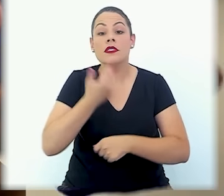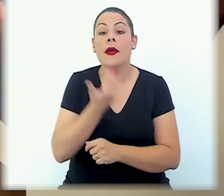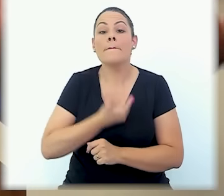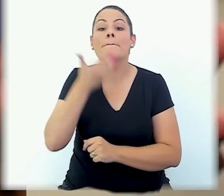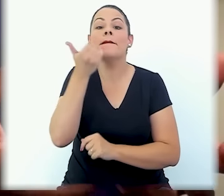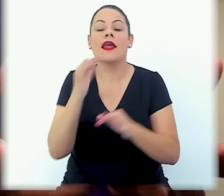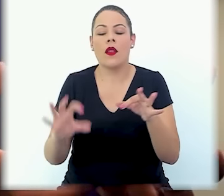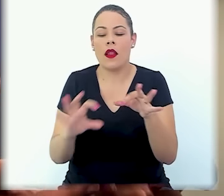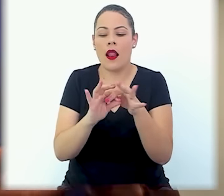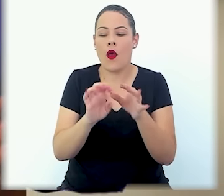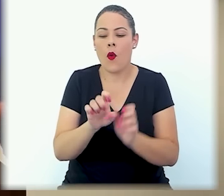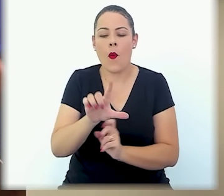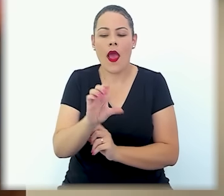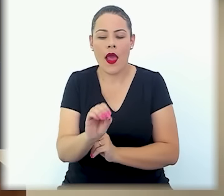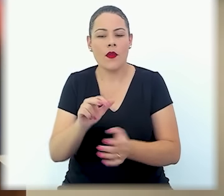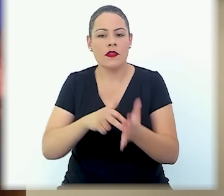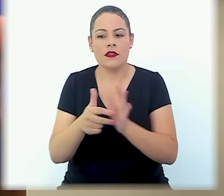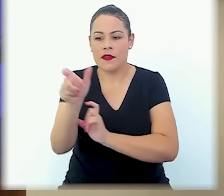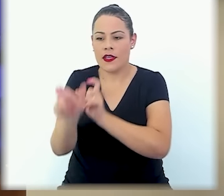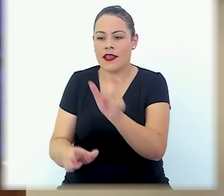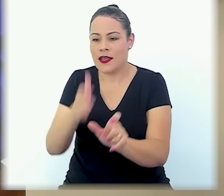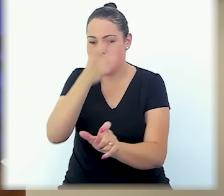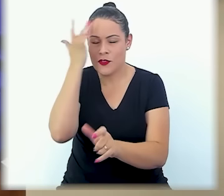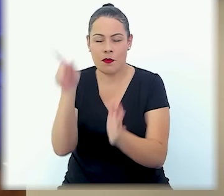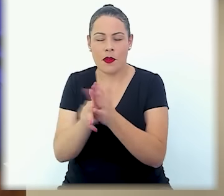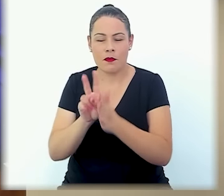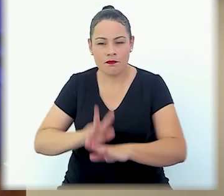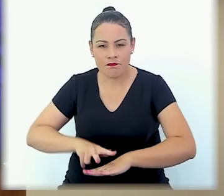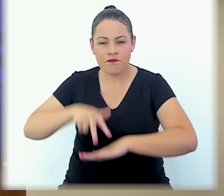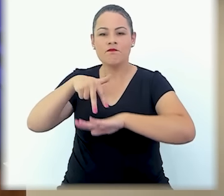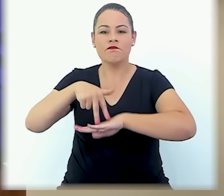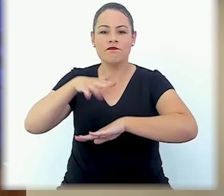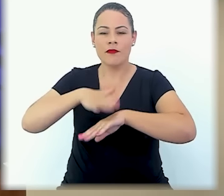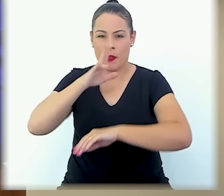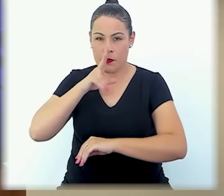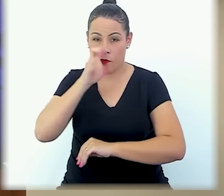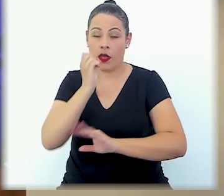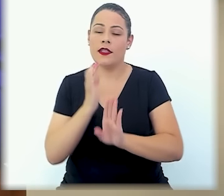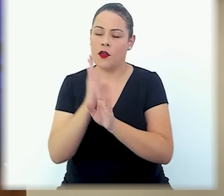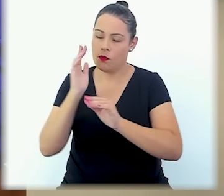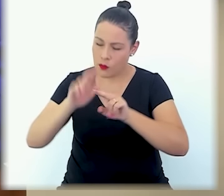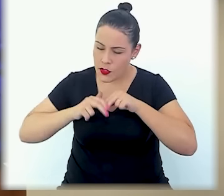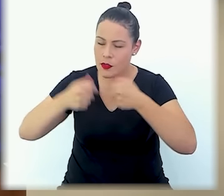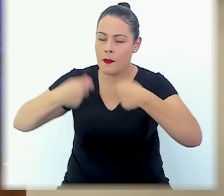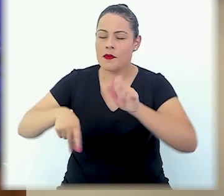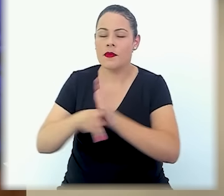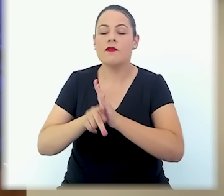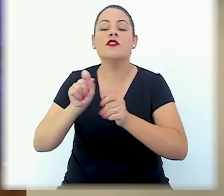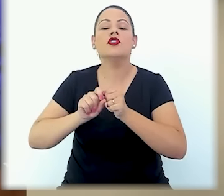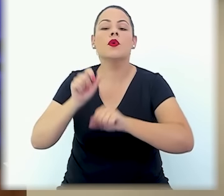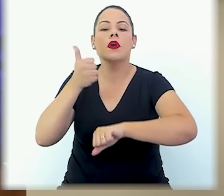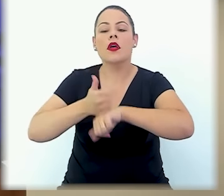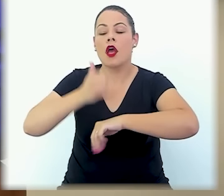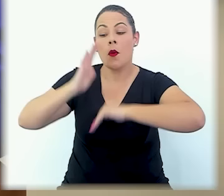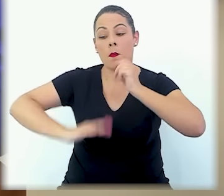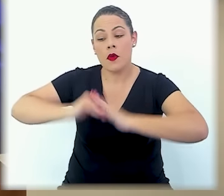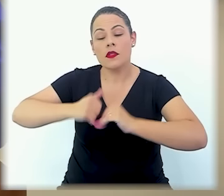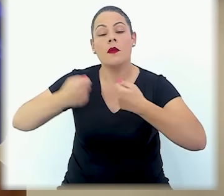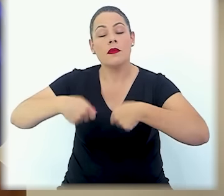um elo dessa cadeia, né, que é dos catadores de material reciclável. Então, para isso, a profissionalização é fundamental,